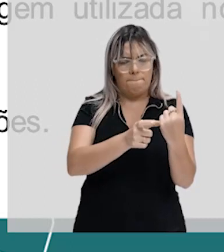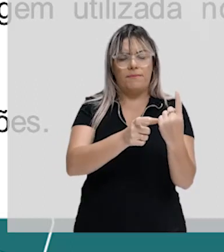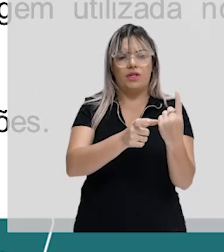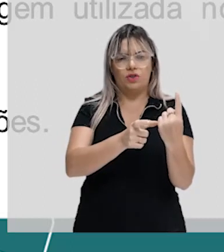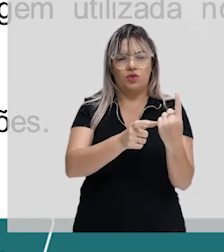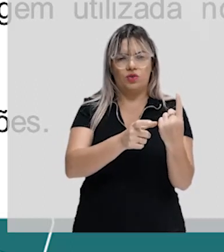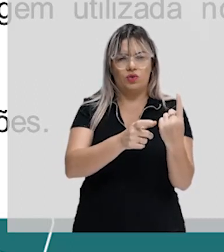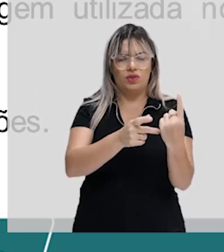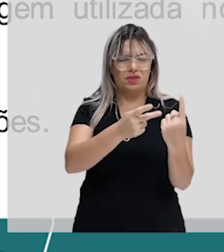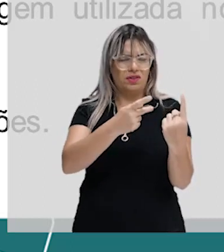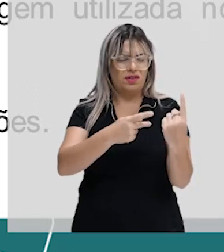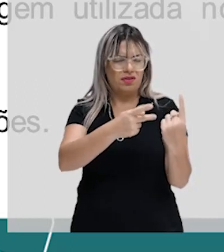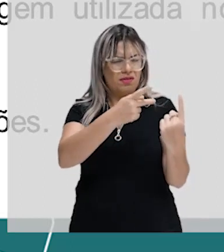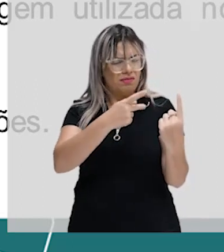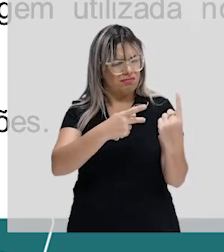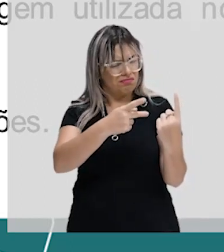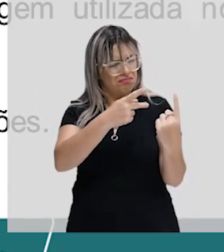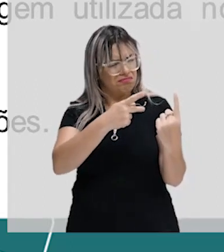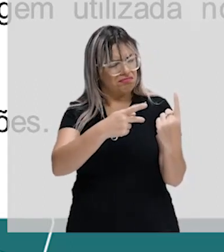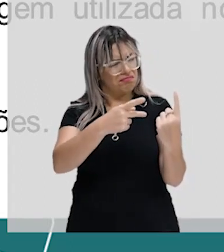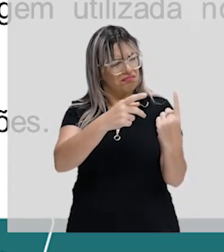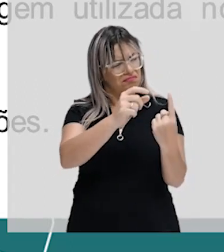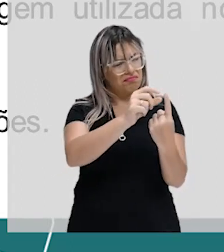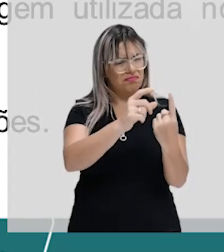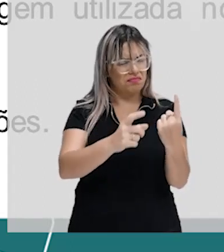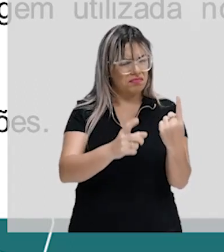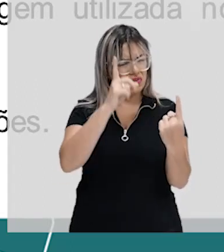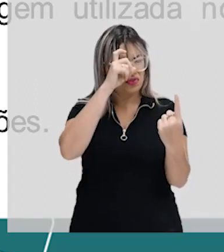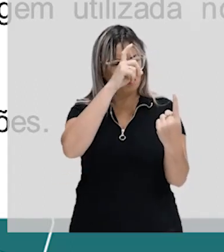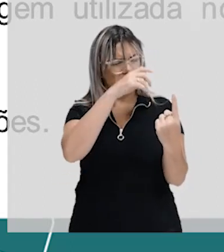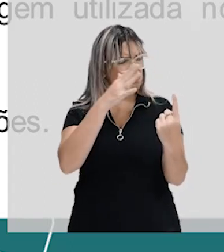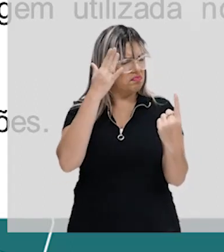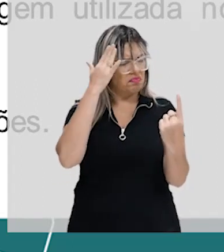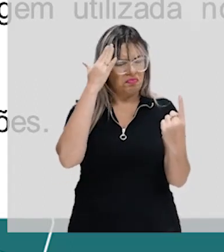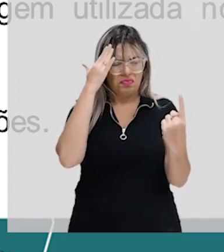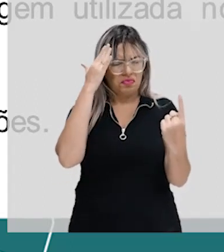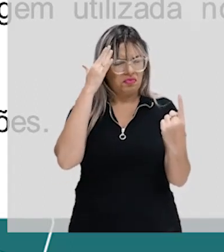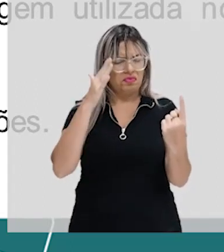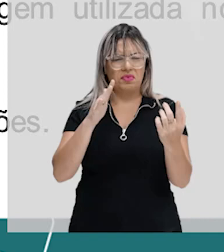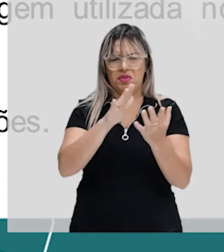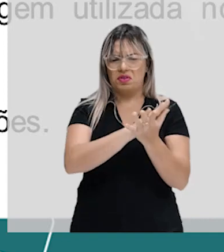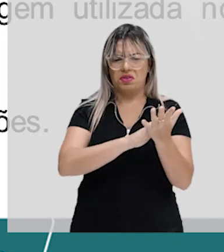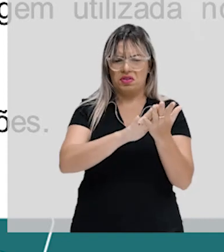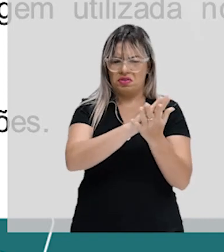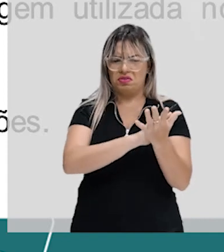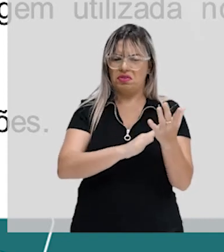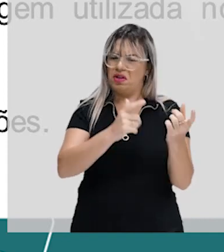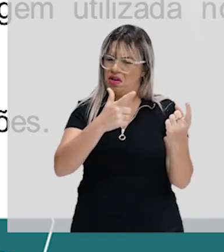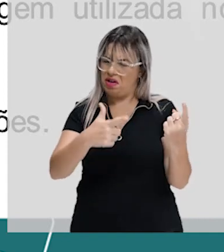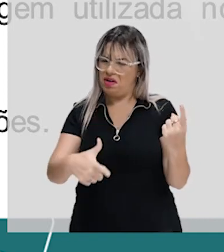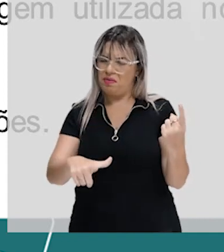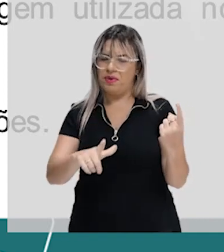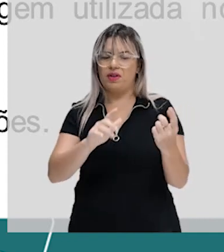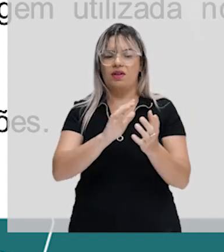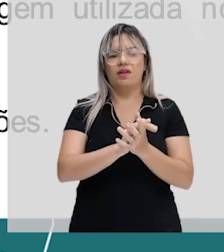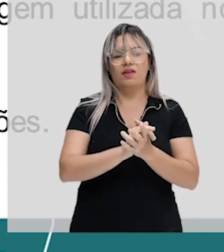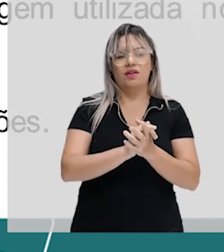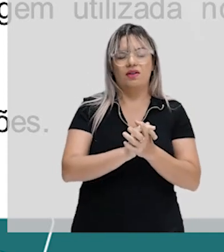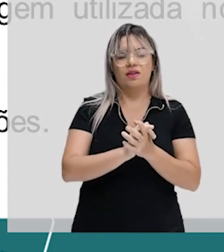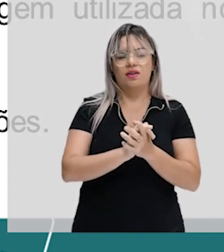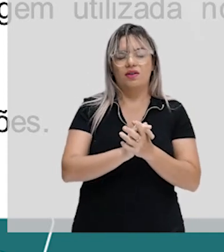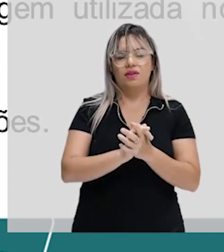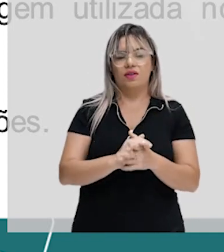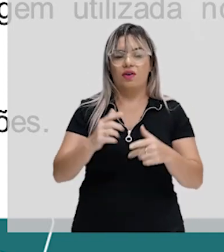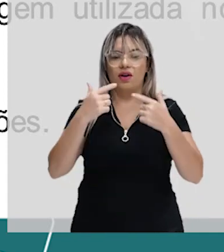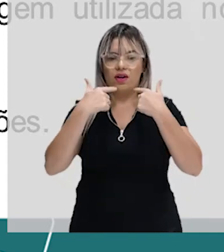que... Peraí, falar de novo. Ou ler com o dicionário do lado. A linguagem literária não tem compromisso